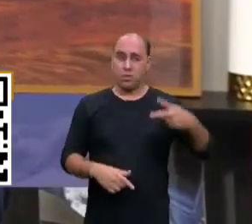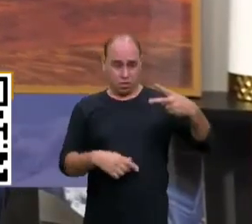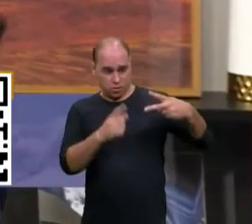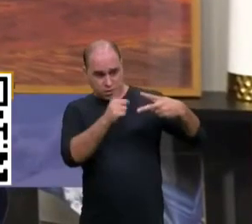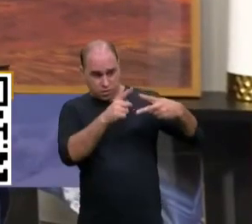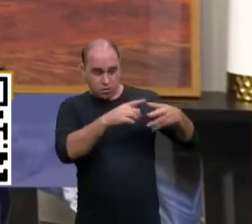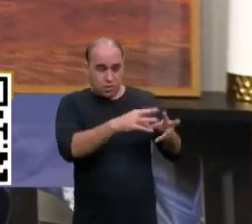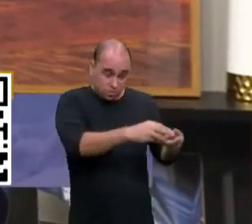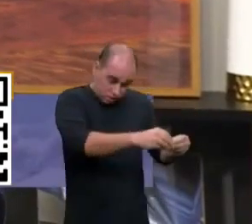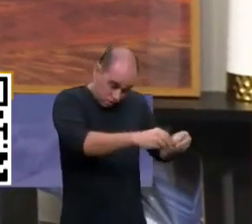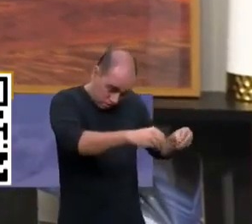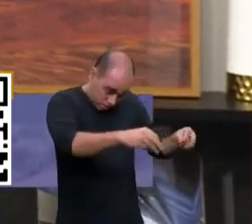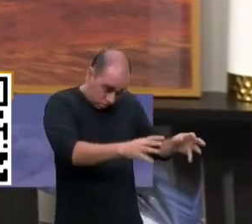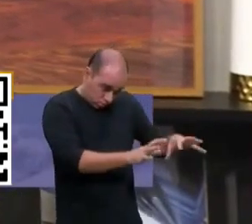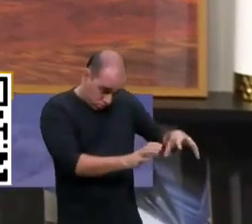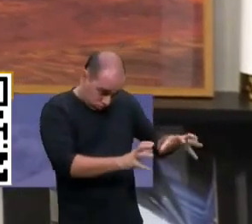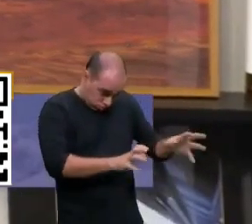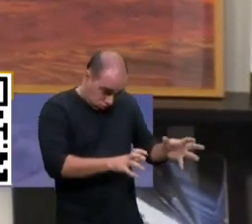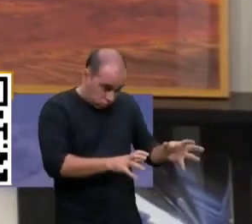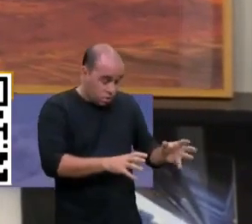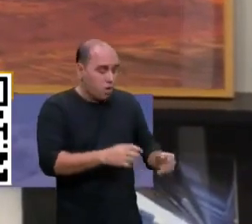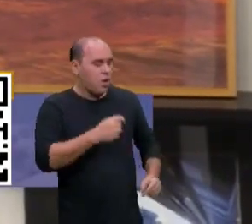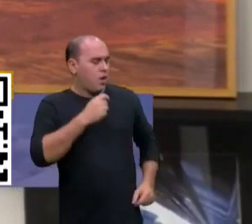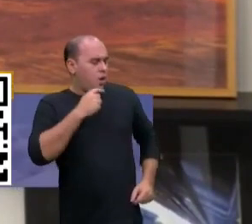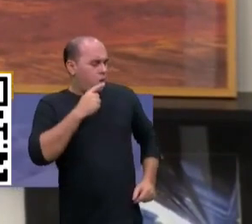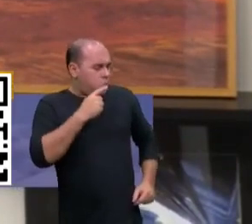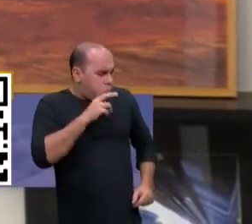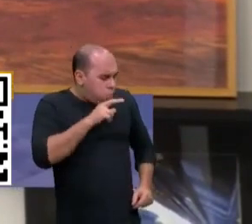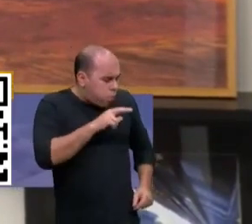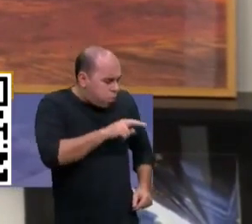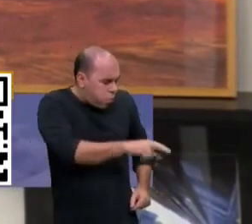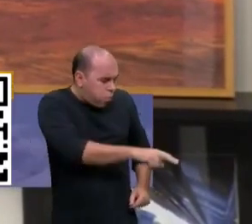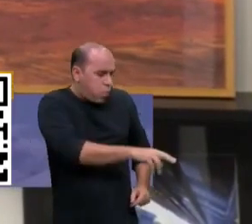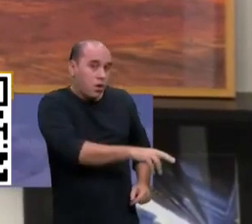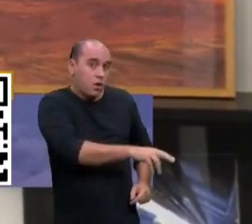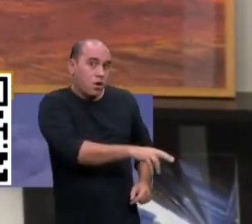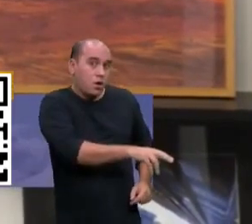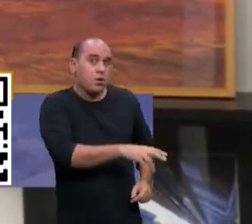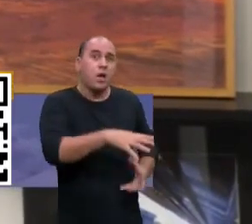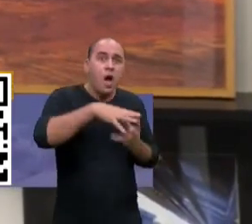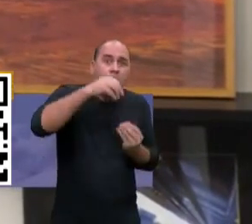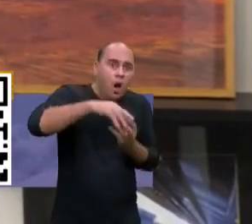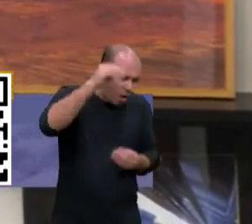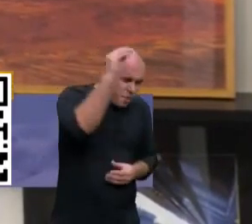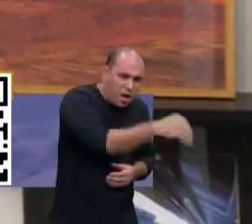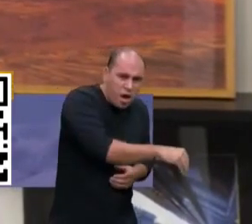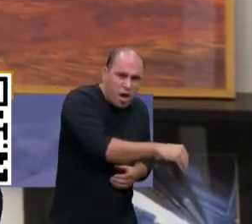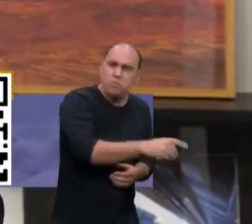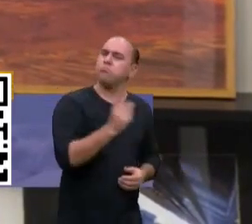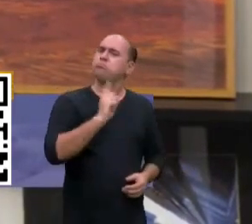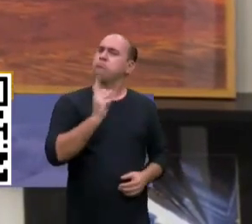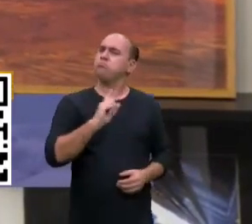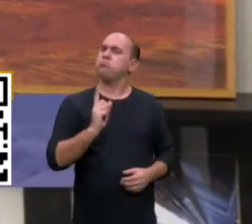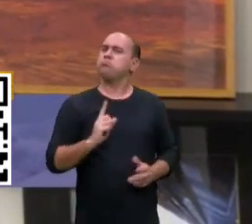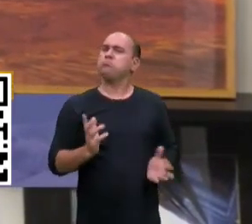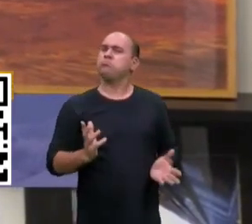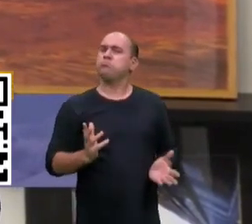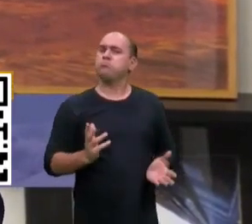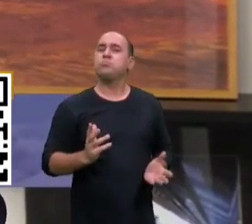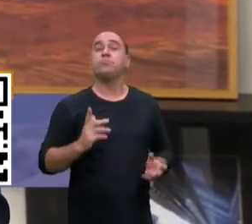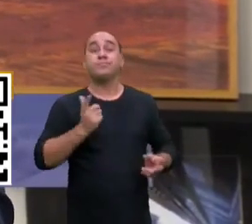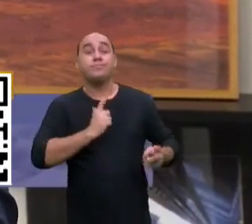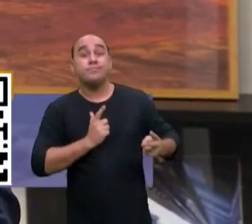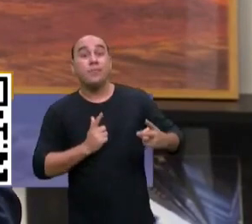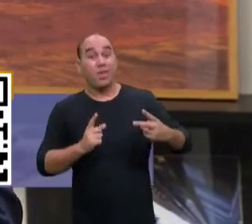percebeu que Deus fez o homem do pó da terra e também do Fôlego de vida Ou seja a dentro de nós só uma coisa